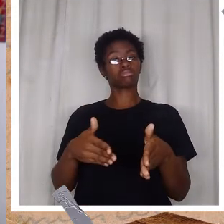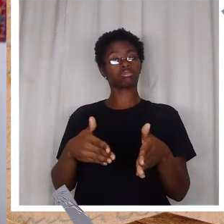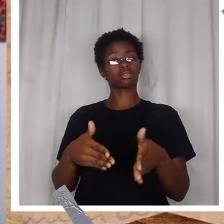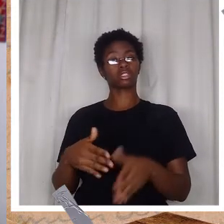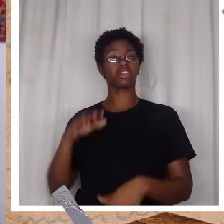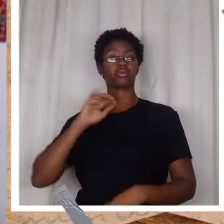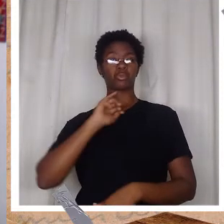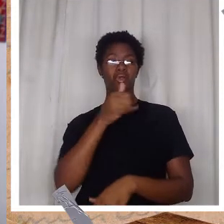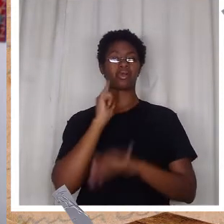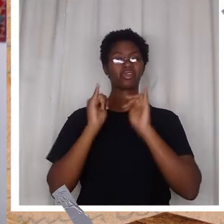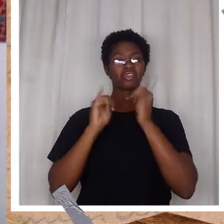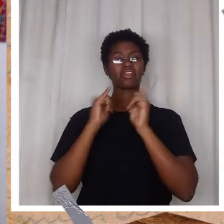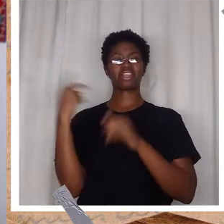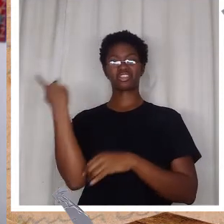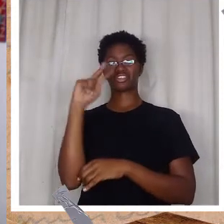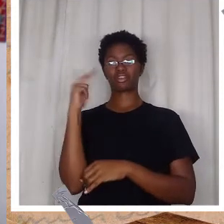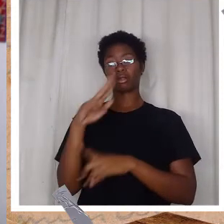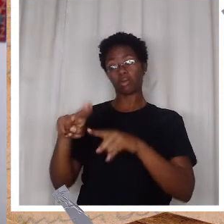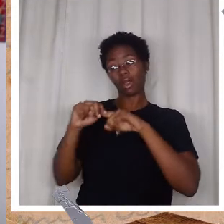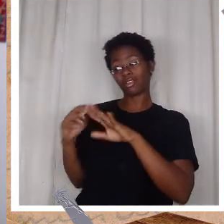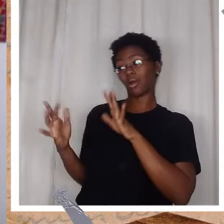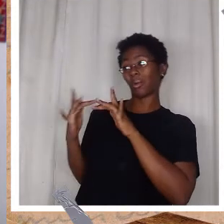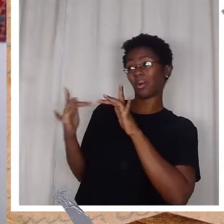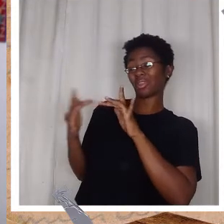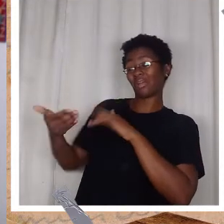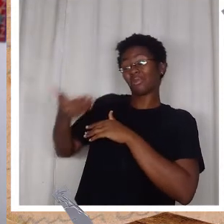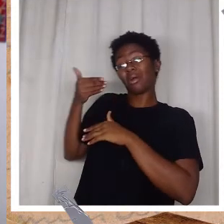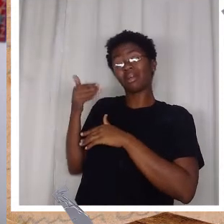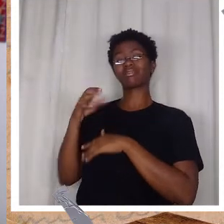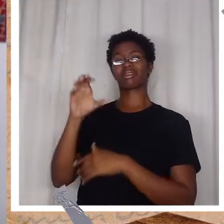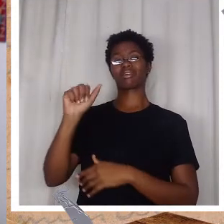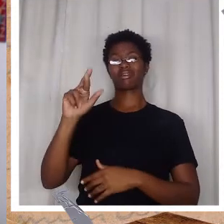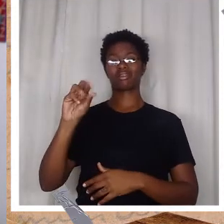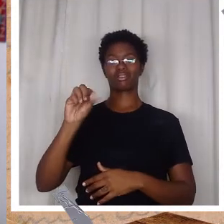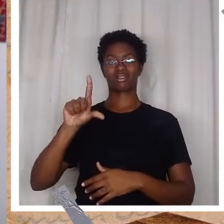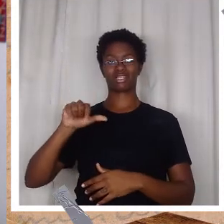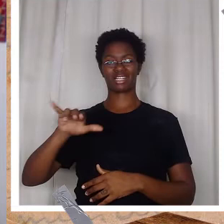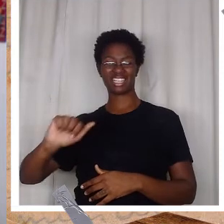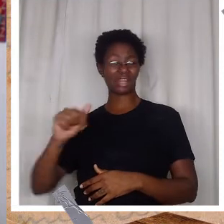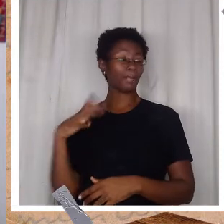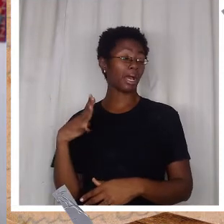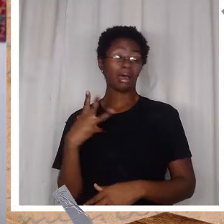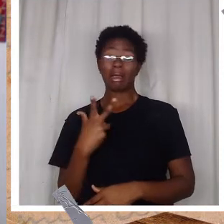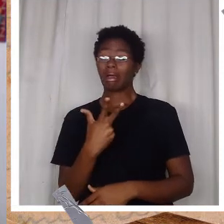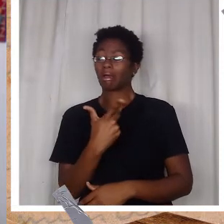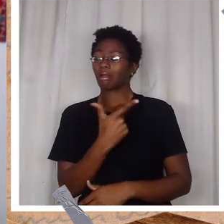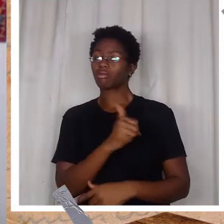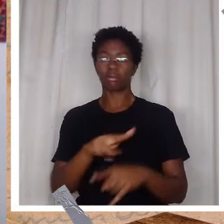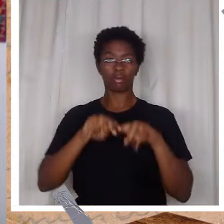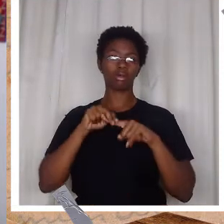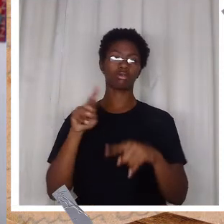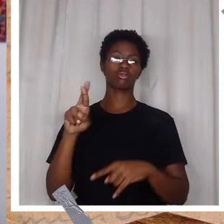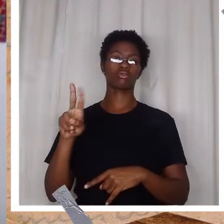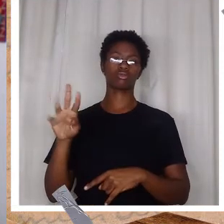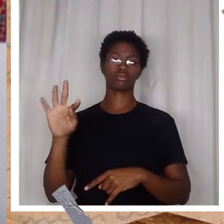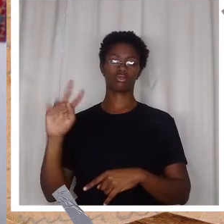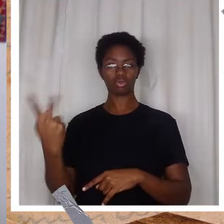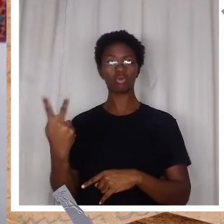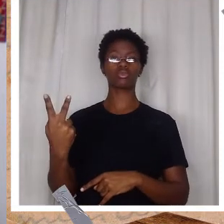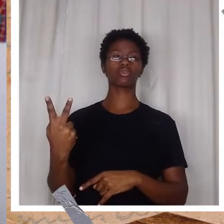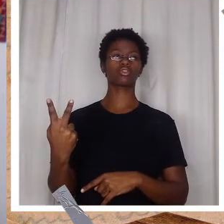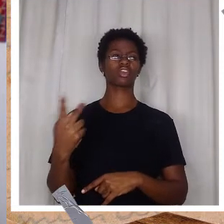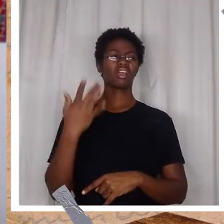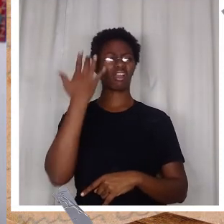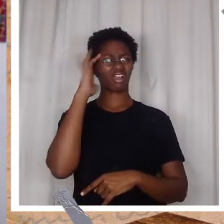essas histórias que ela teve com a Carolina. Foi muito enriquecedor, porque Ruth, se eu não me engano, dirigida pelo